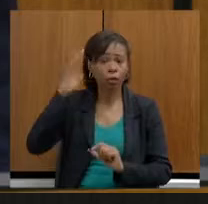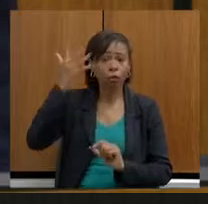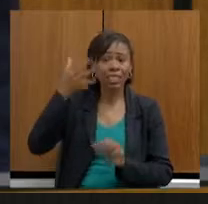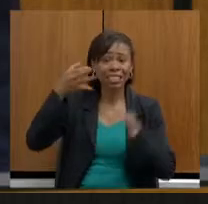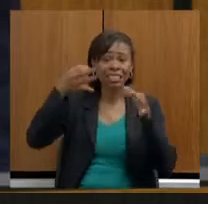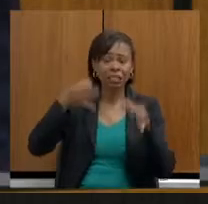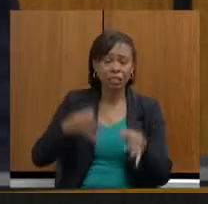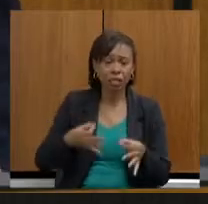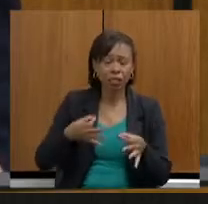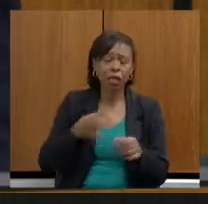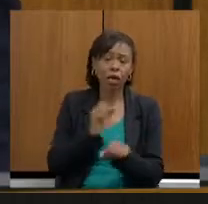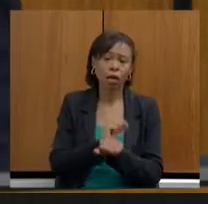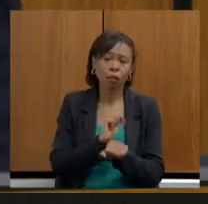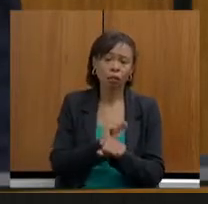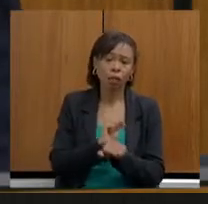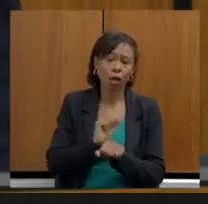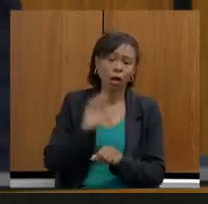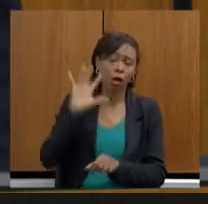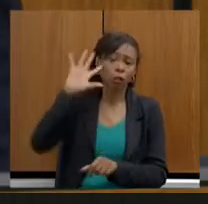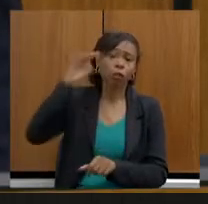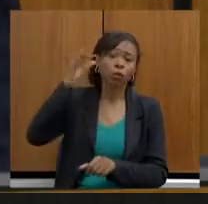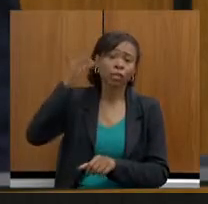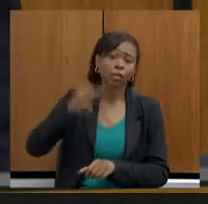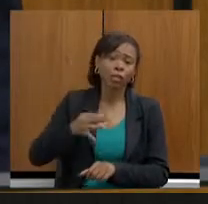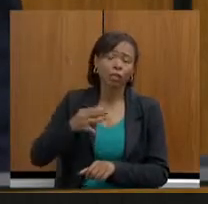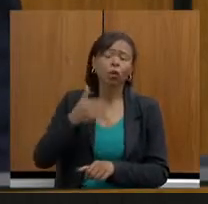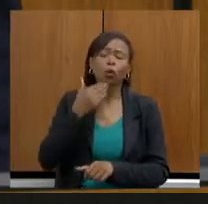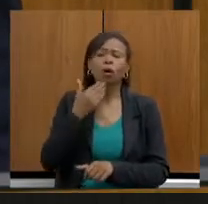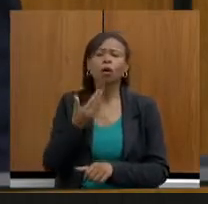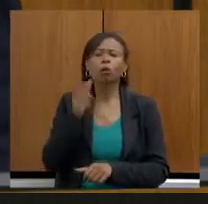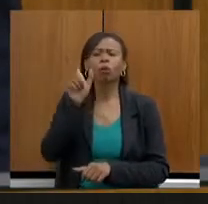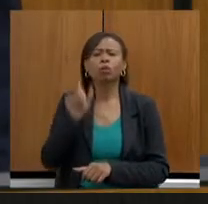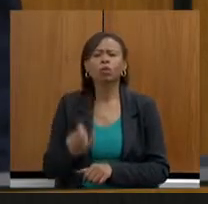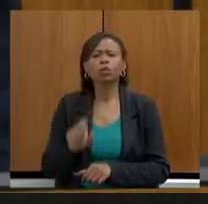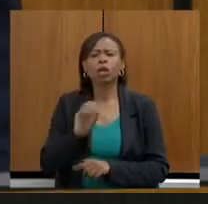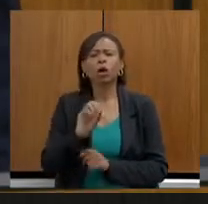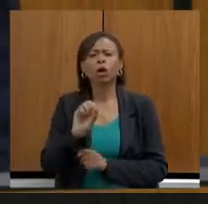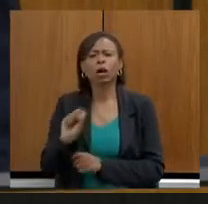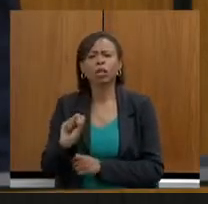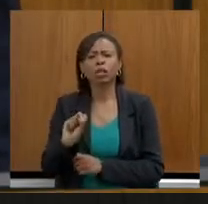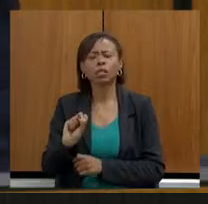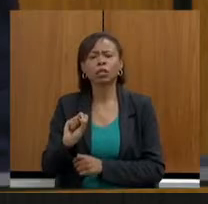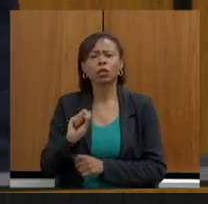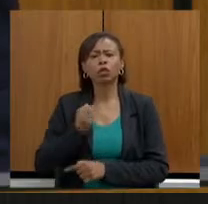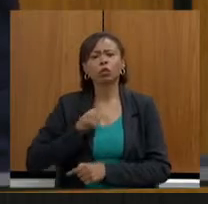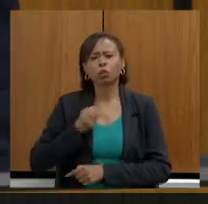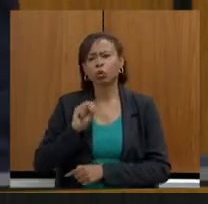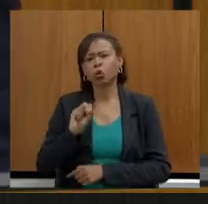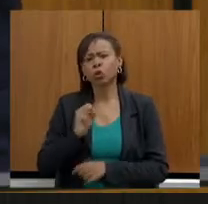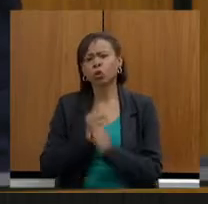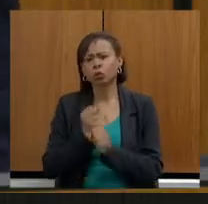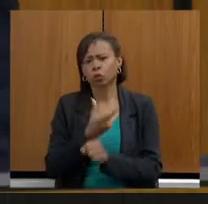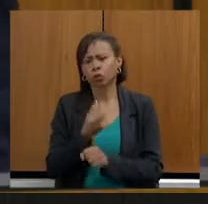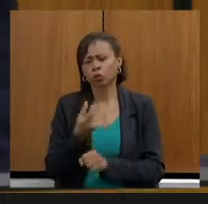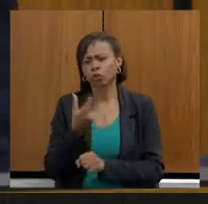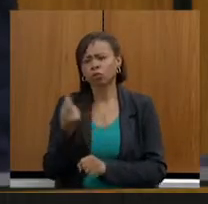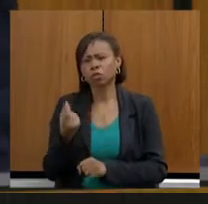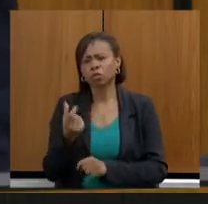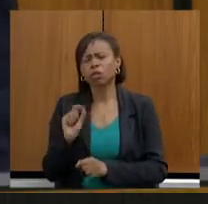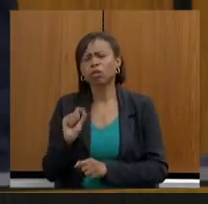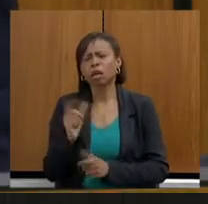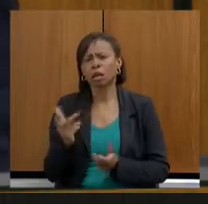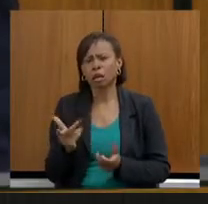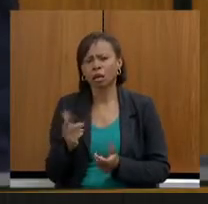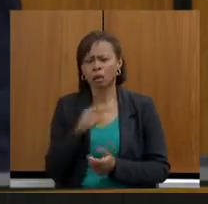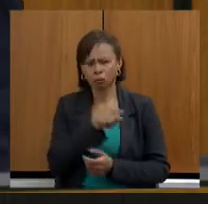definitiva de quem foi a determinação para a edição da us8 de 2020 a secretária tem